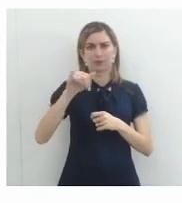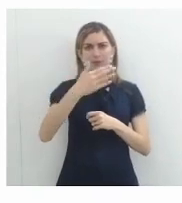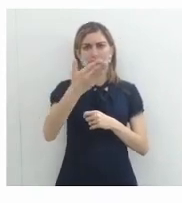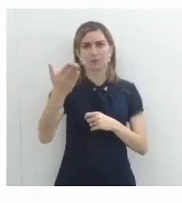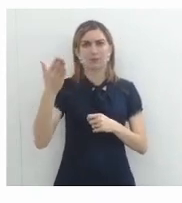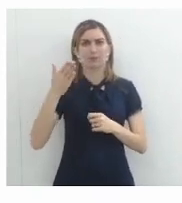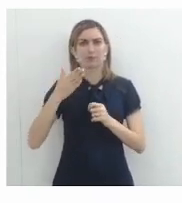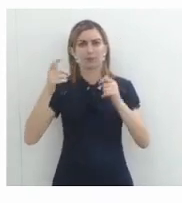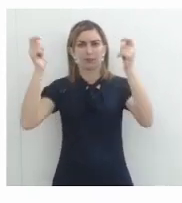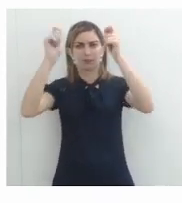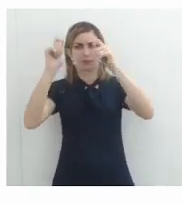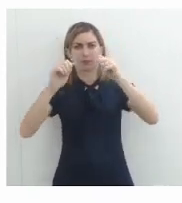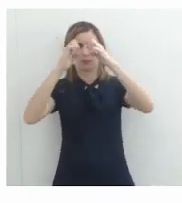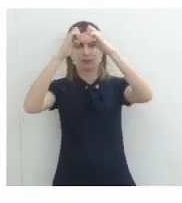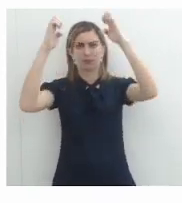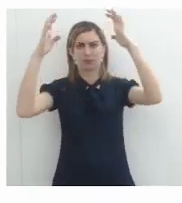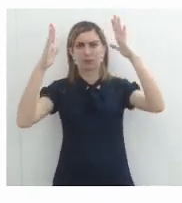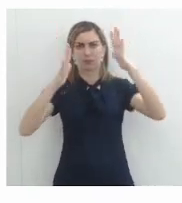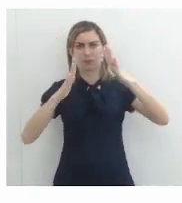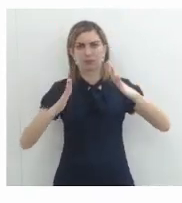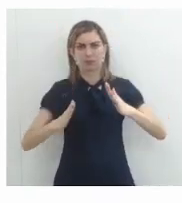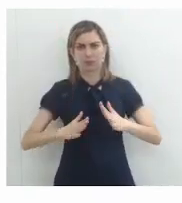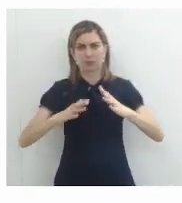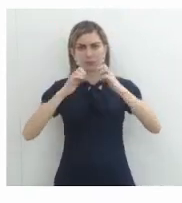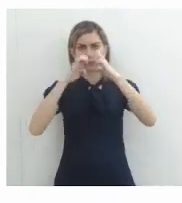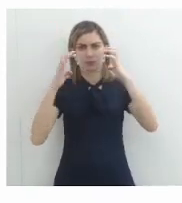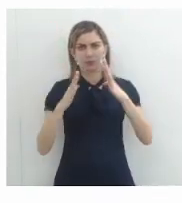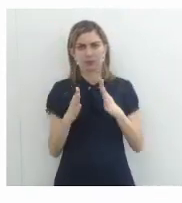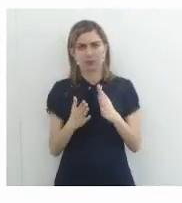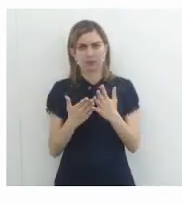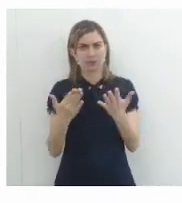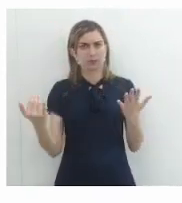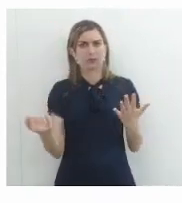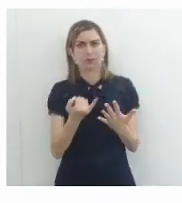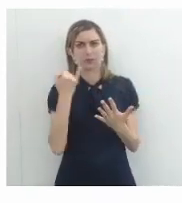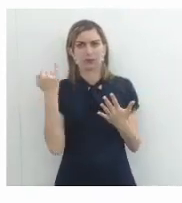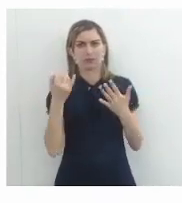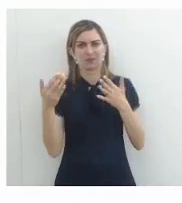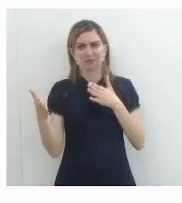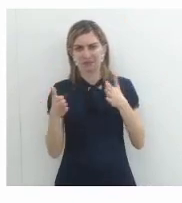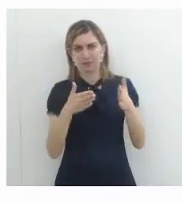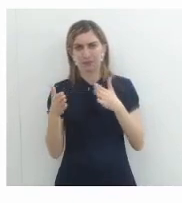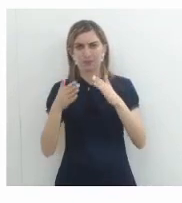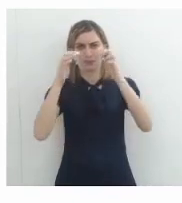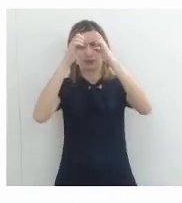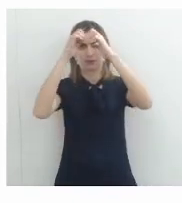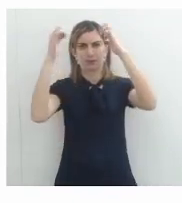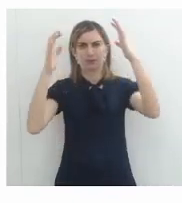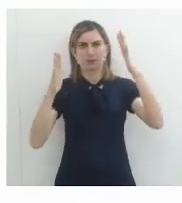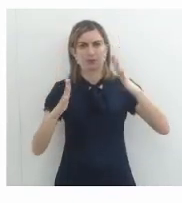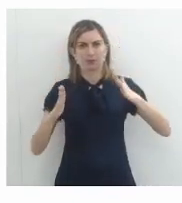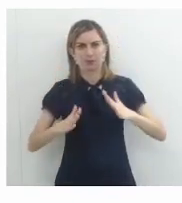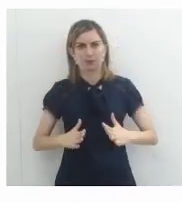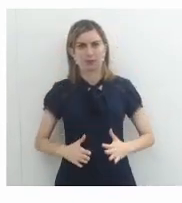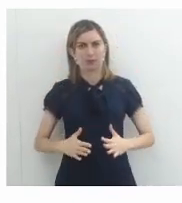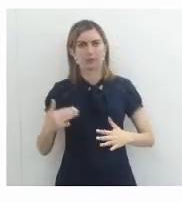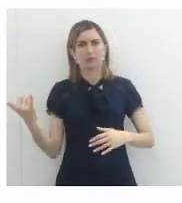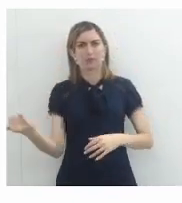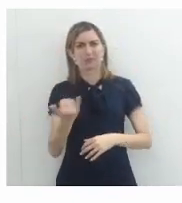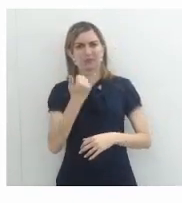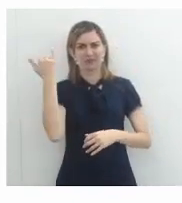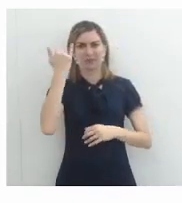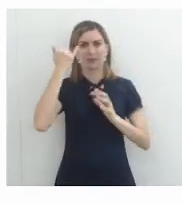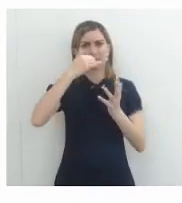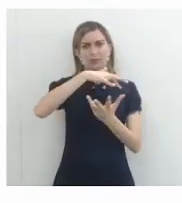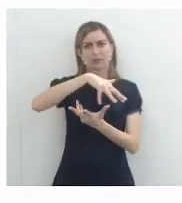que é também muito importante, né, para o período. Então, é uma das grandes esculturas, né, mundiais